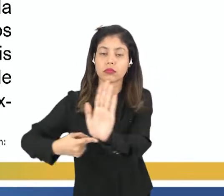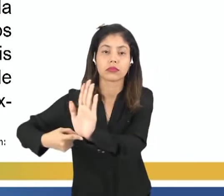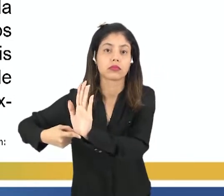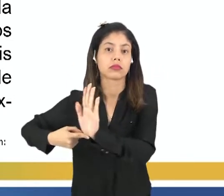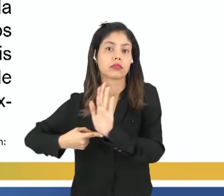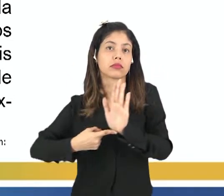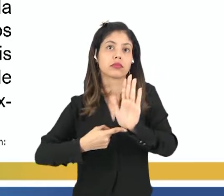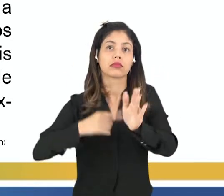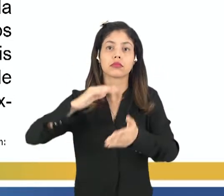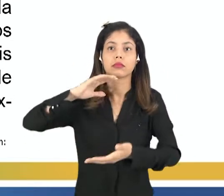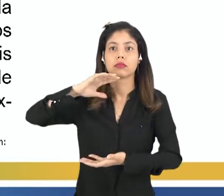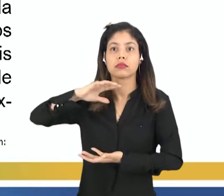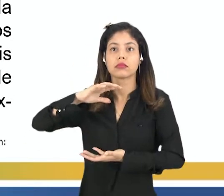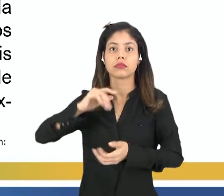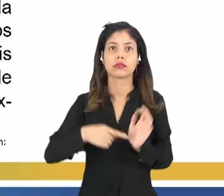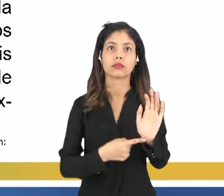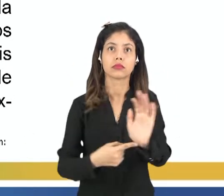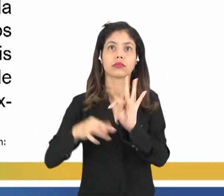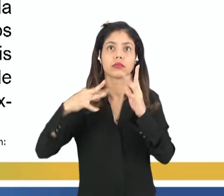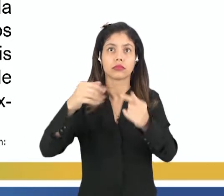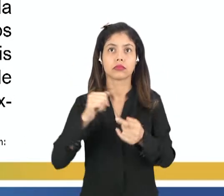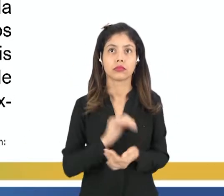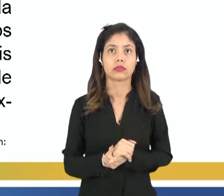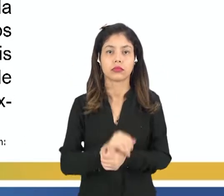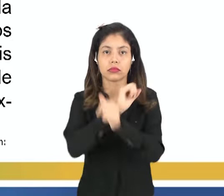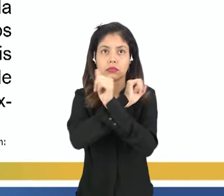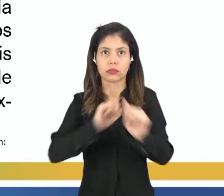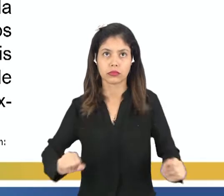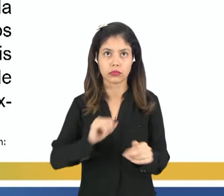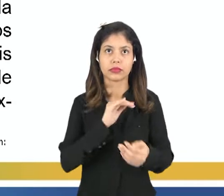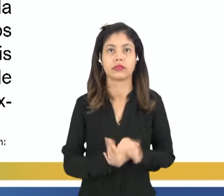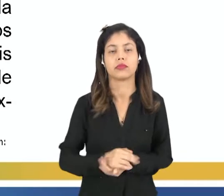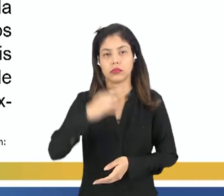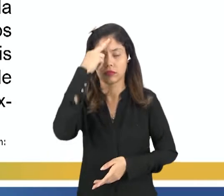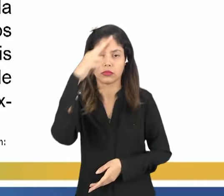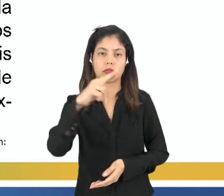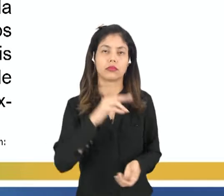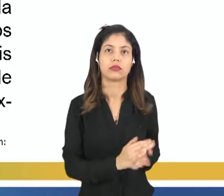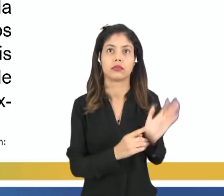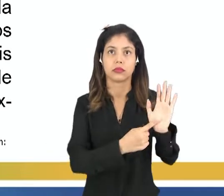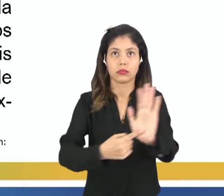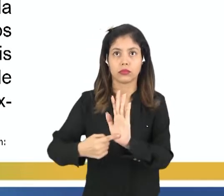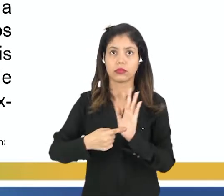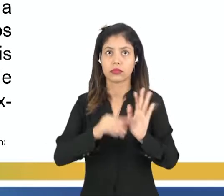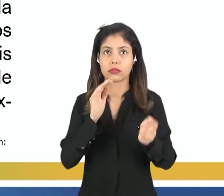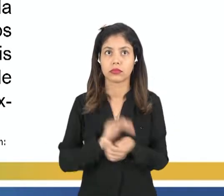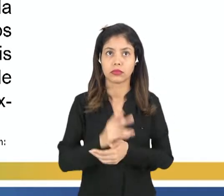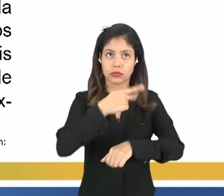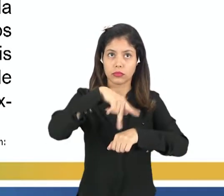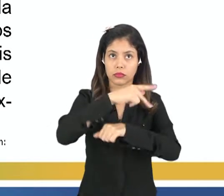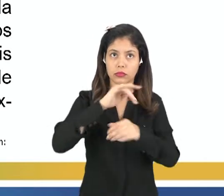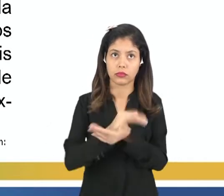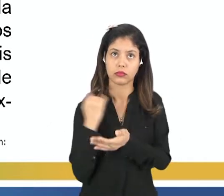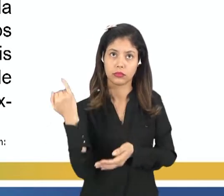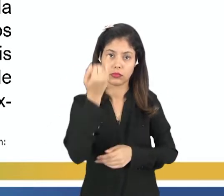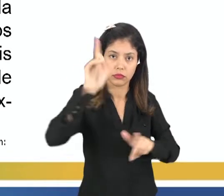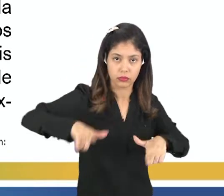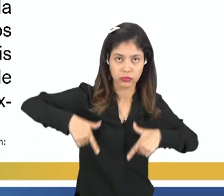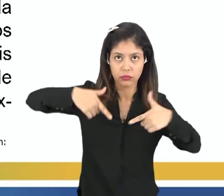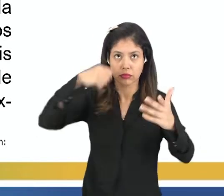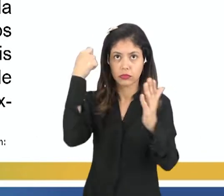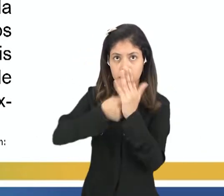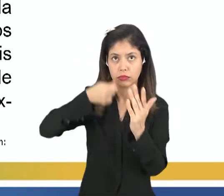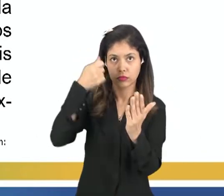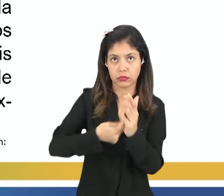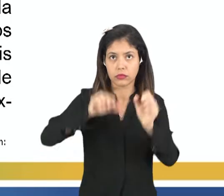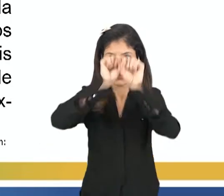pública para desencorajar os outros escravos. Esse grande líder quilombola do país teve um papel fundamental na luta e